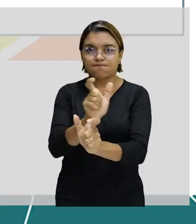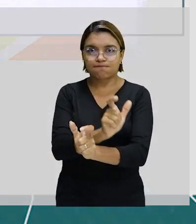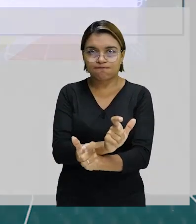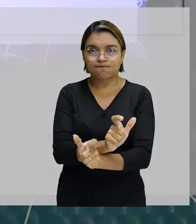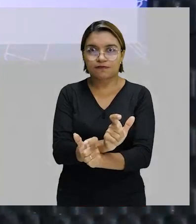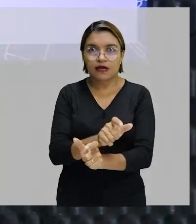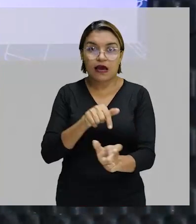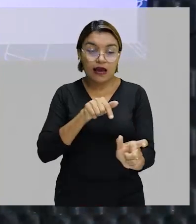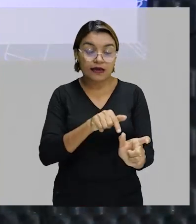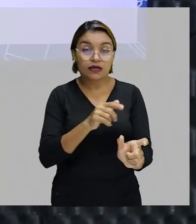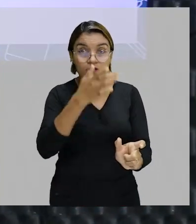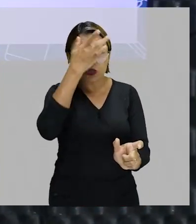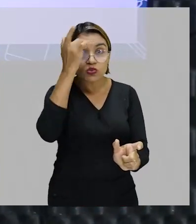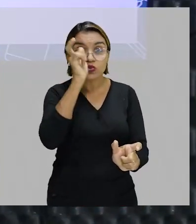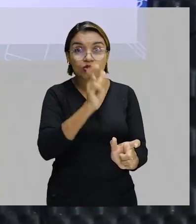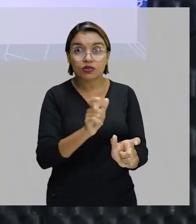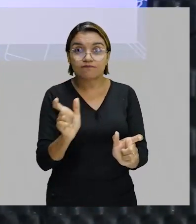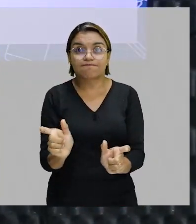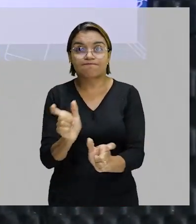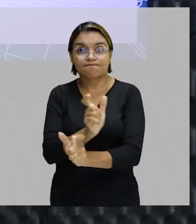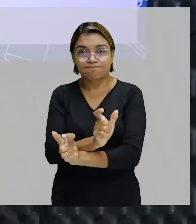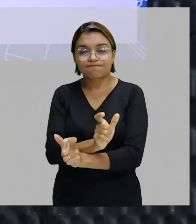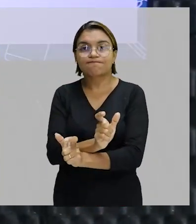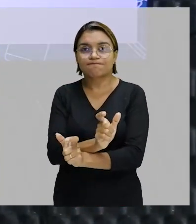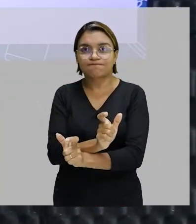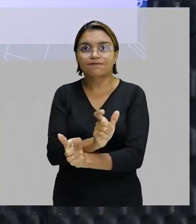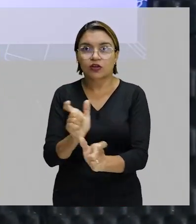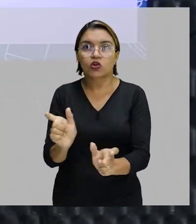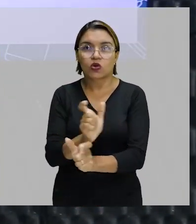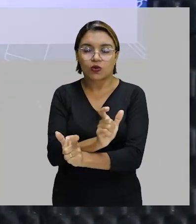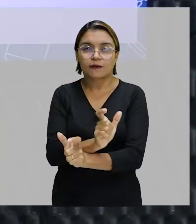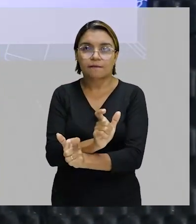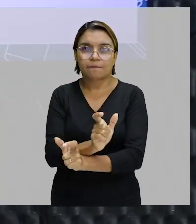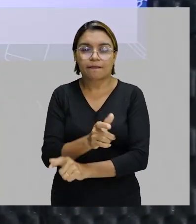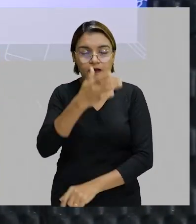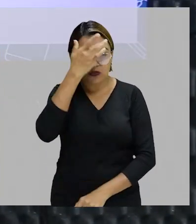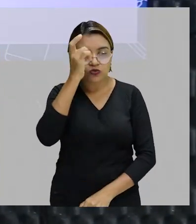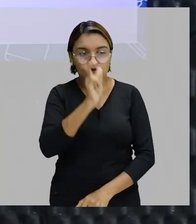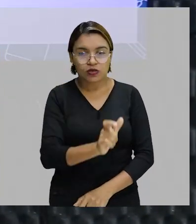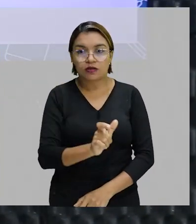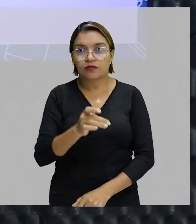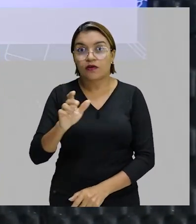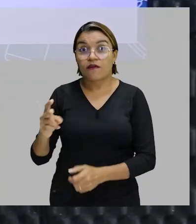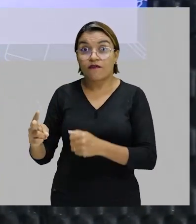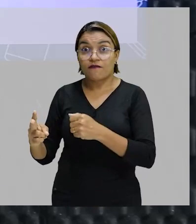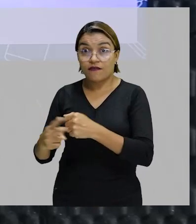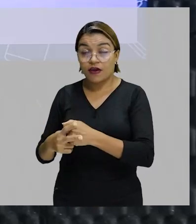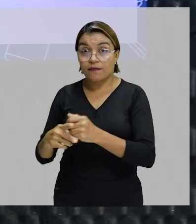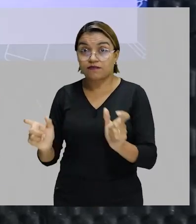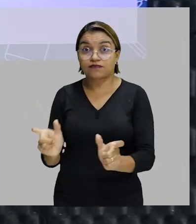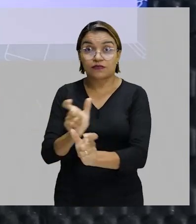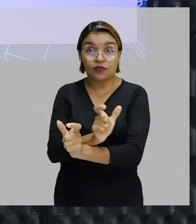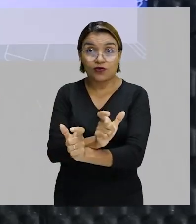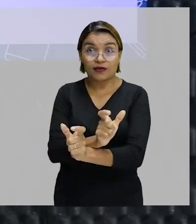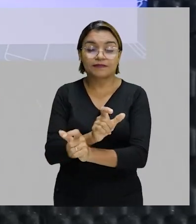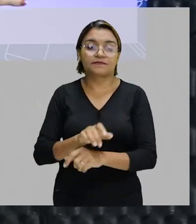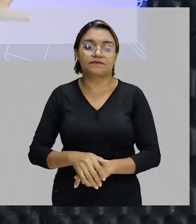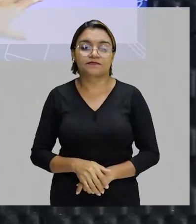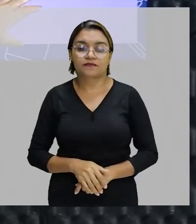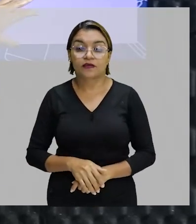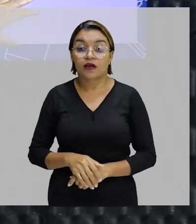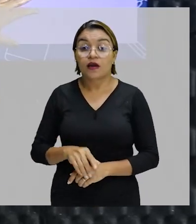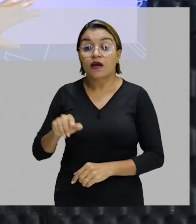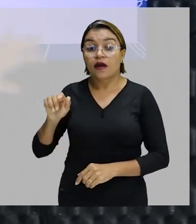sujeito vem depois, o que a gente chama de regrinha de X. Você troca sujeito e verbo de lugar, ou inverte a posição. E lá